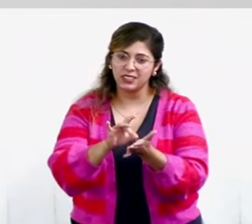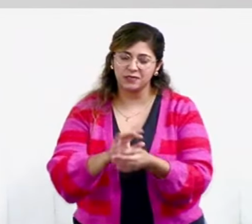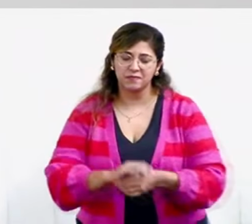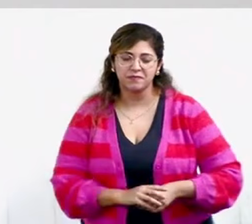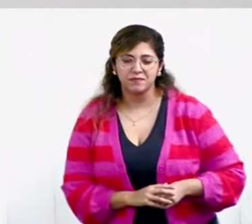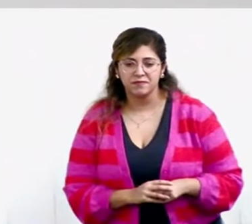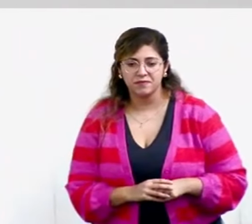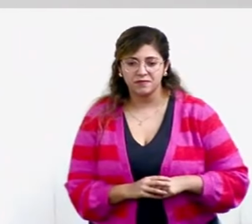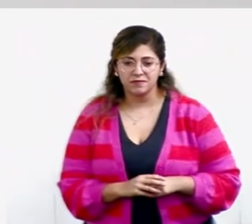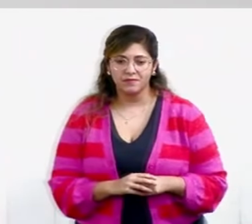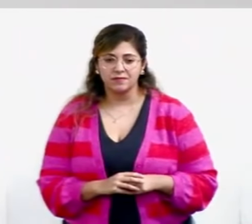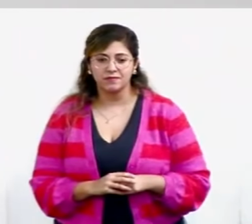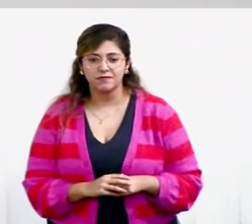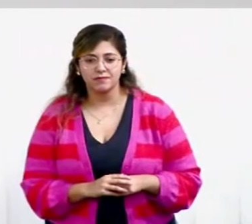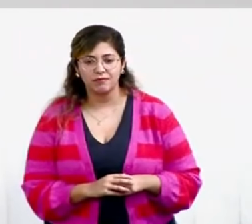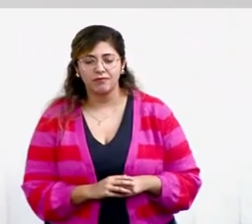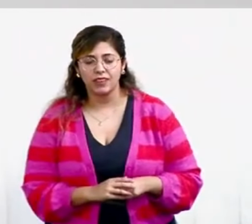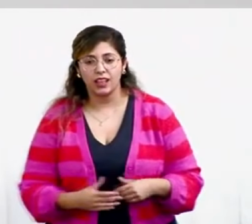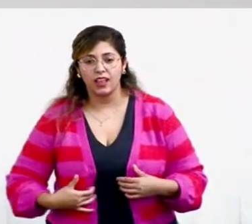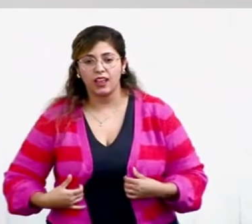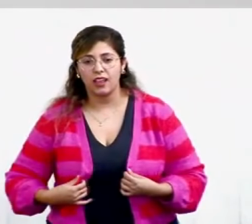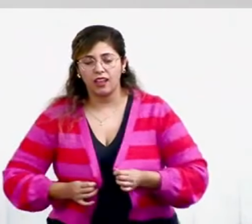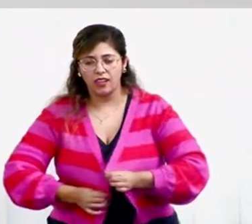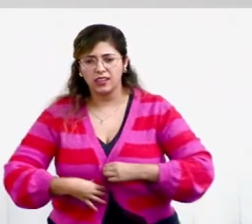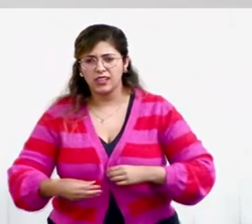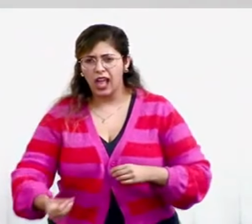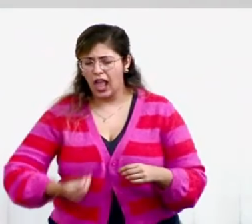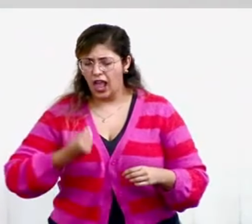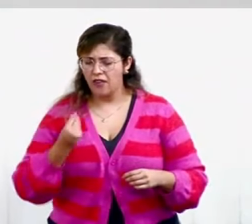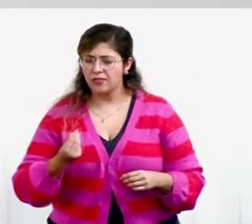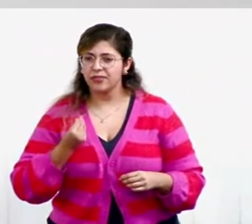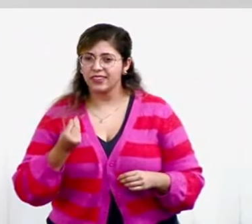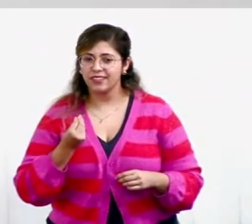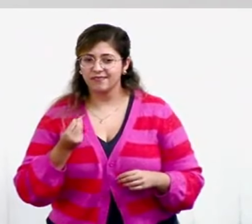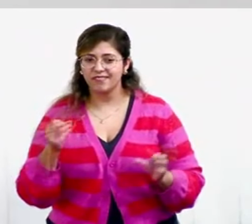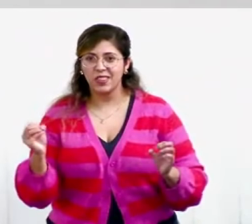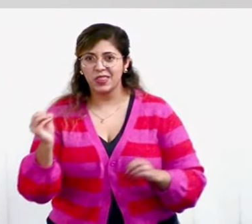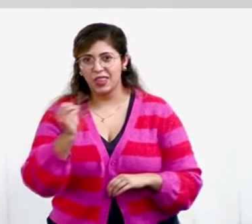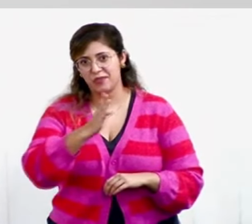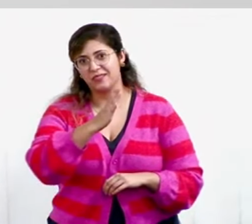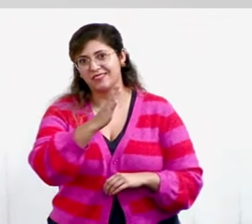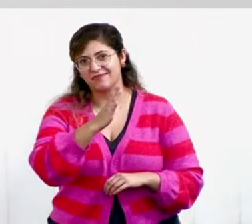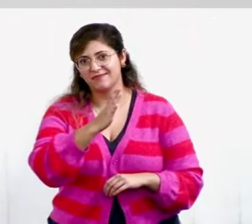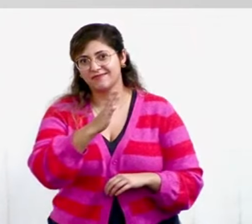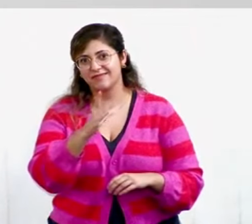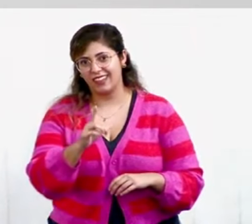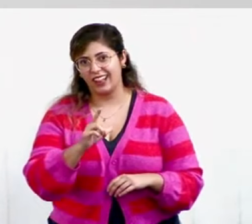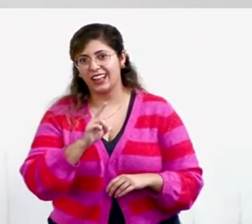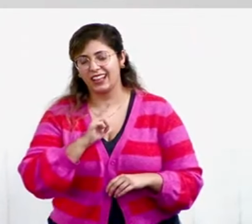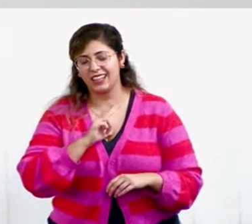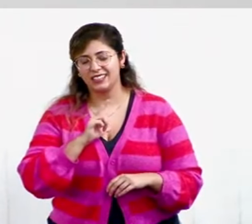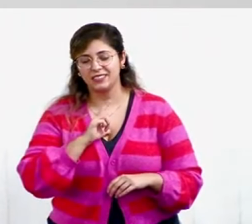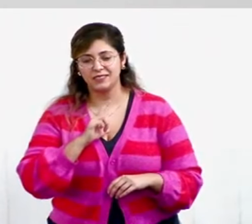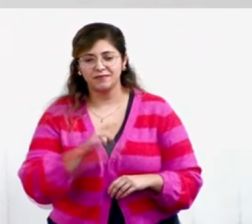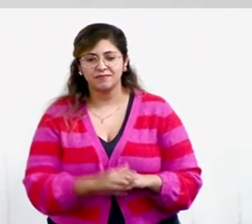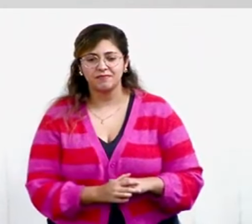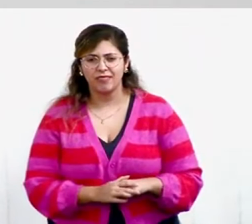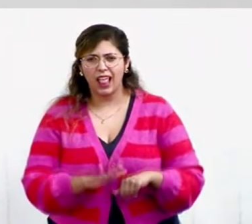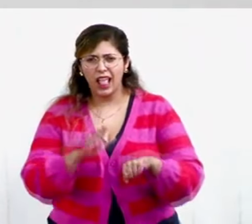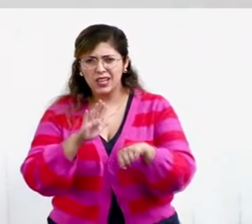Não cabe uma vida como a dos ímpios para os eleitos de Deus. Por isso que a Escritura chama ao